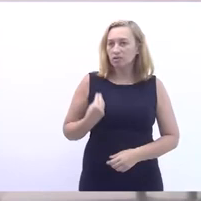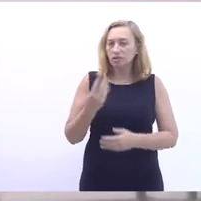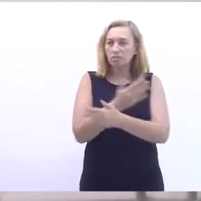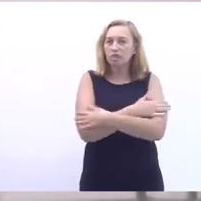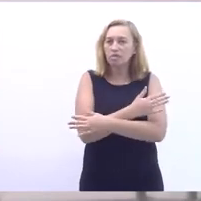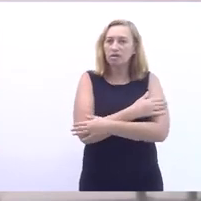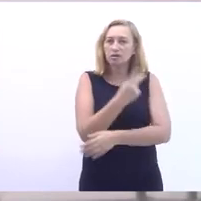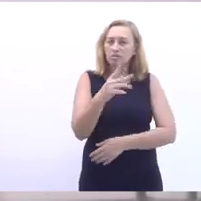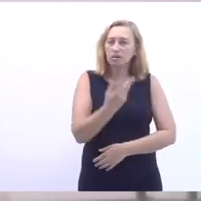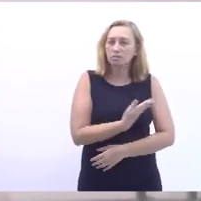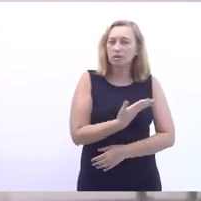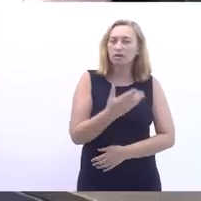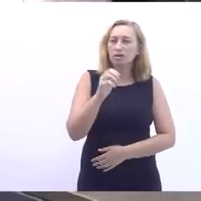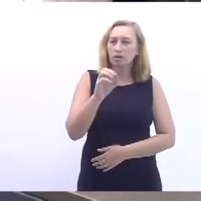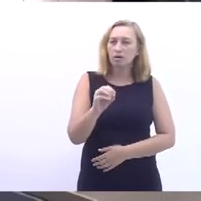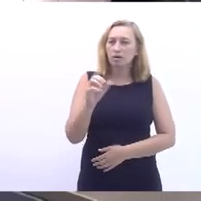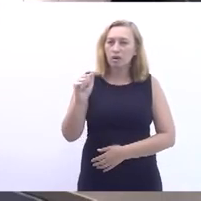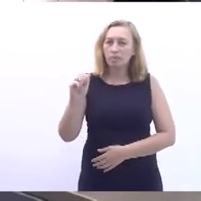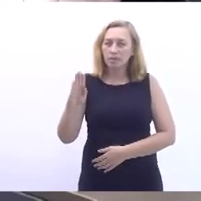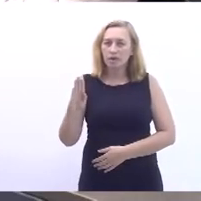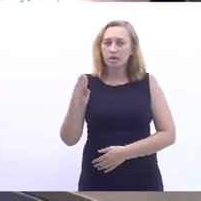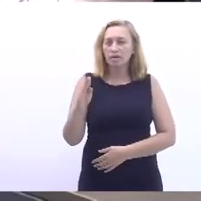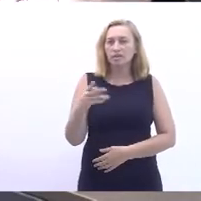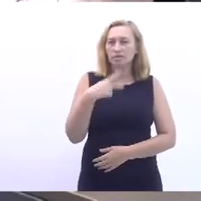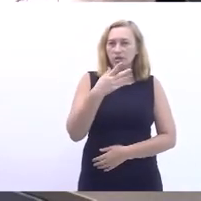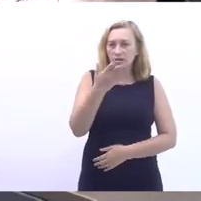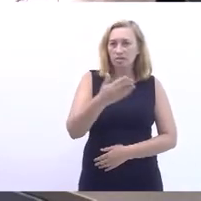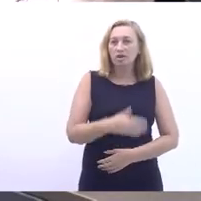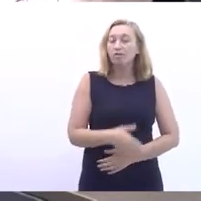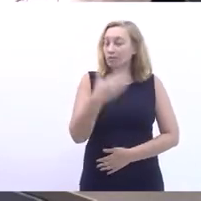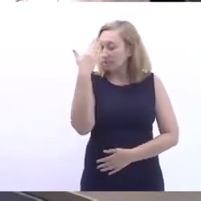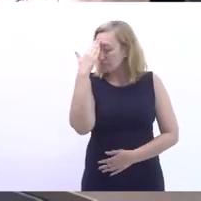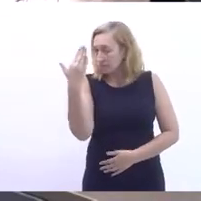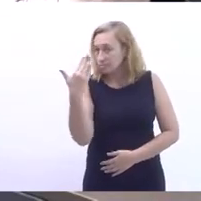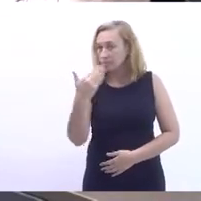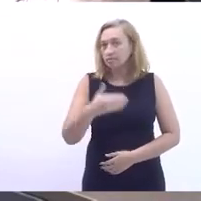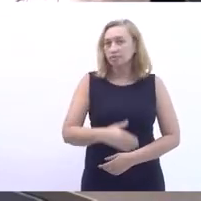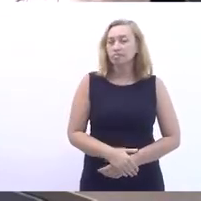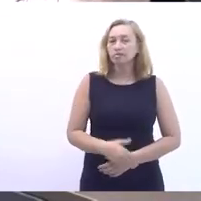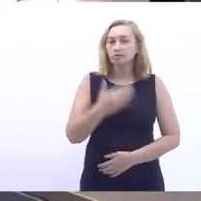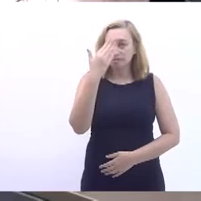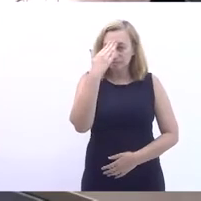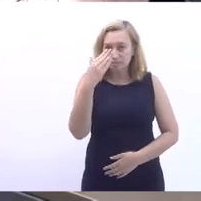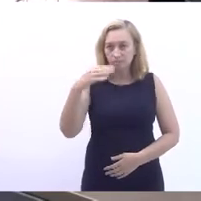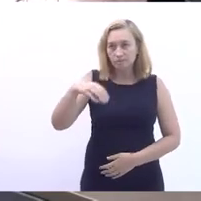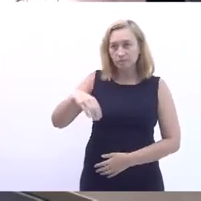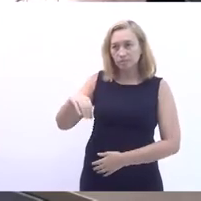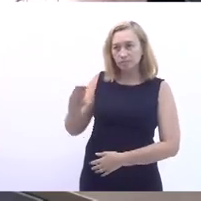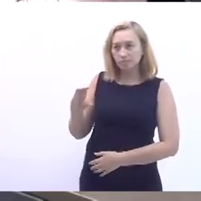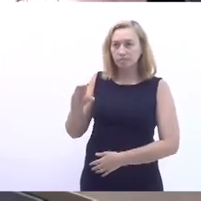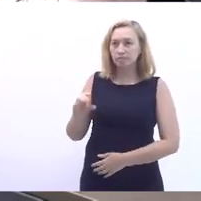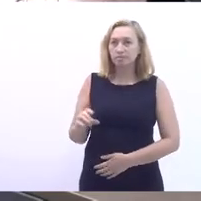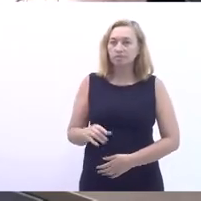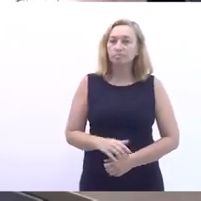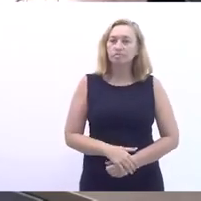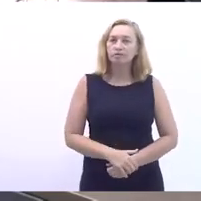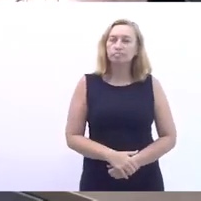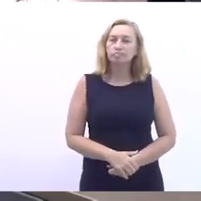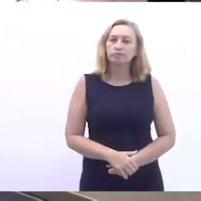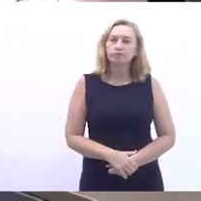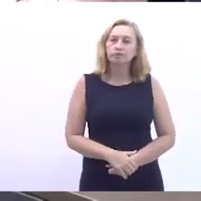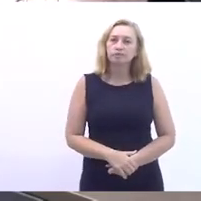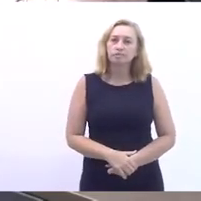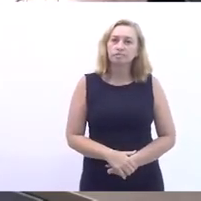companheiros nossos da OAB palavra é sua obrigado obrigado mim que tá tá tá pronto Vilson